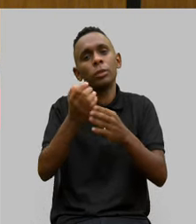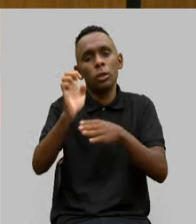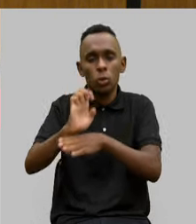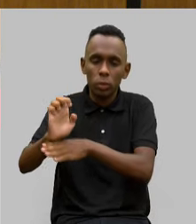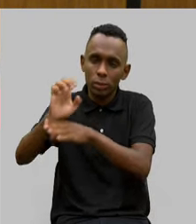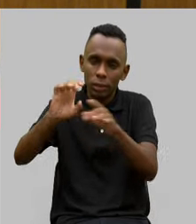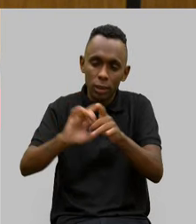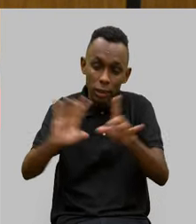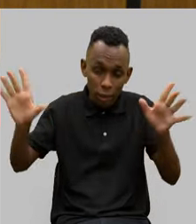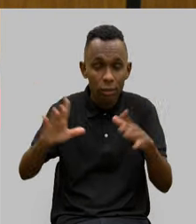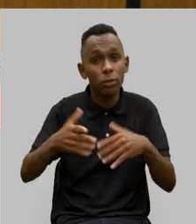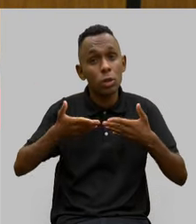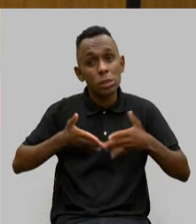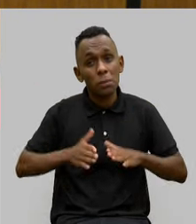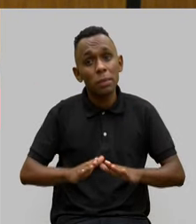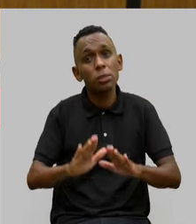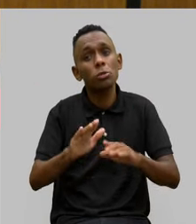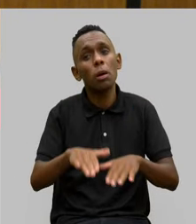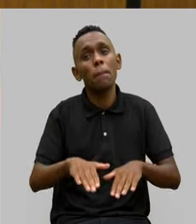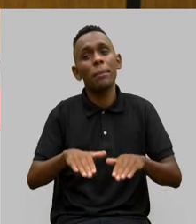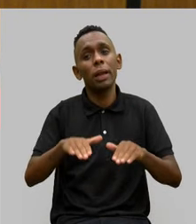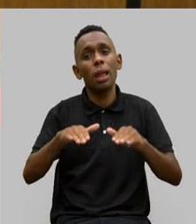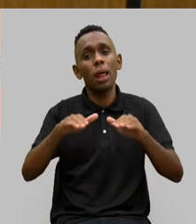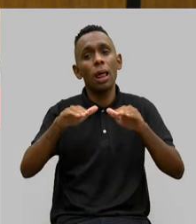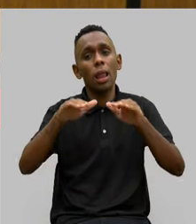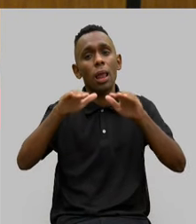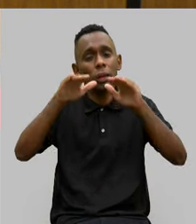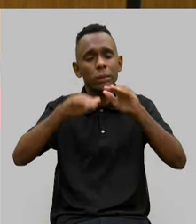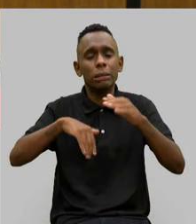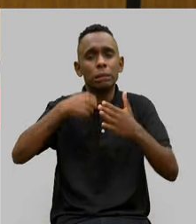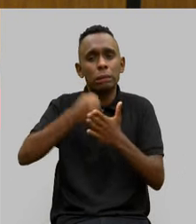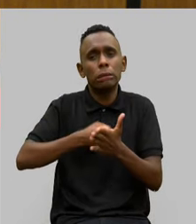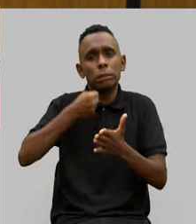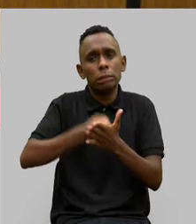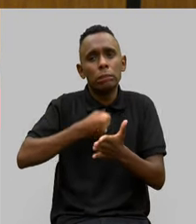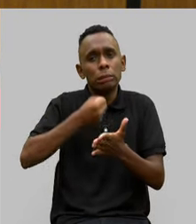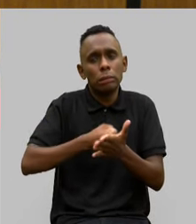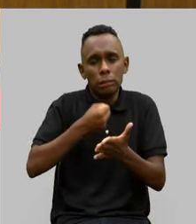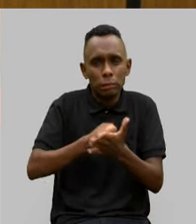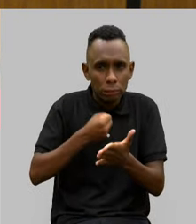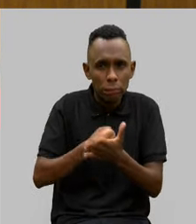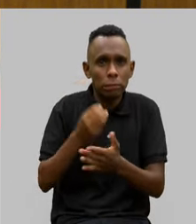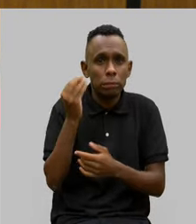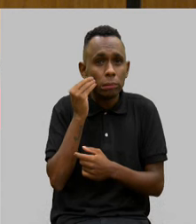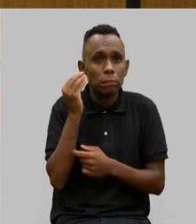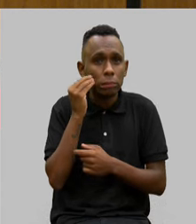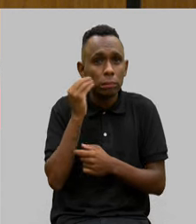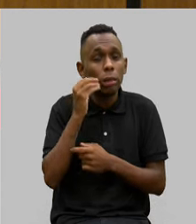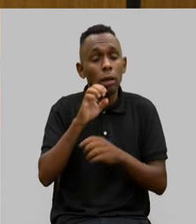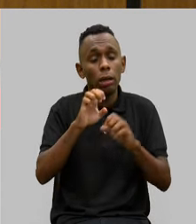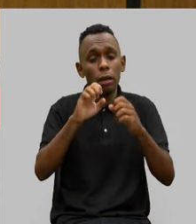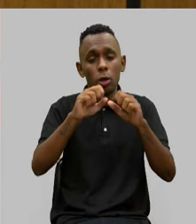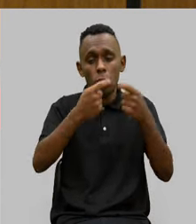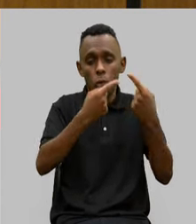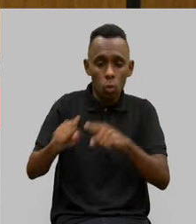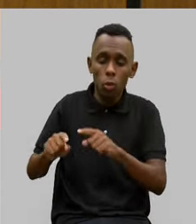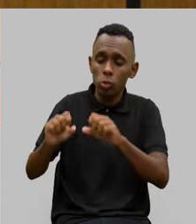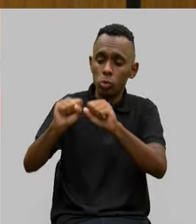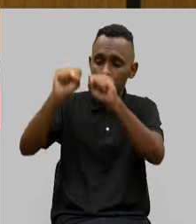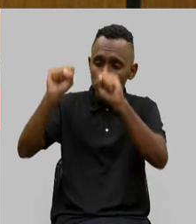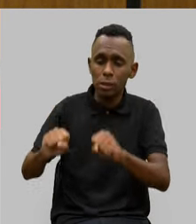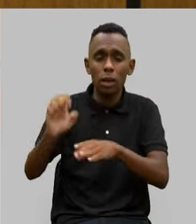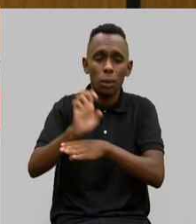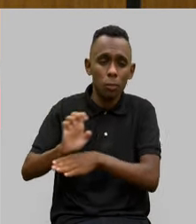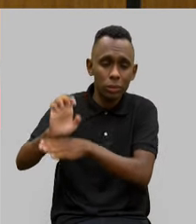nascem lutando e elas vão passar a vida lutando e lutando contra um sistema e lutando para